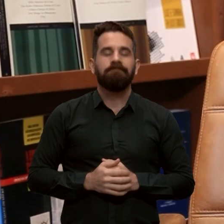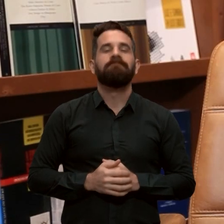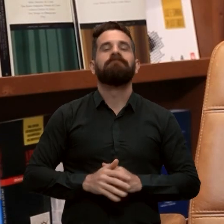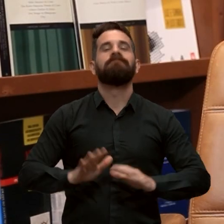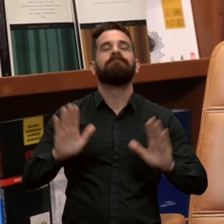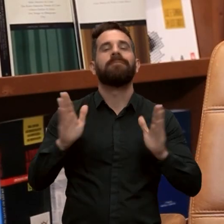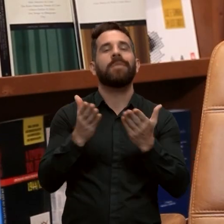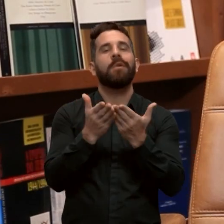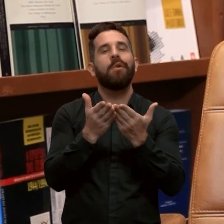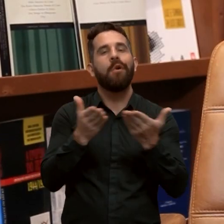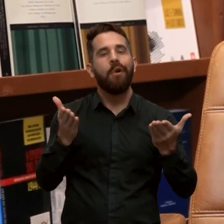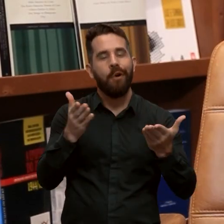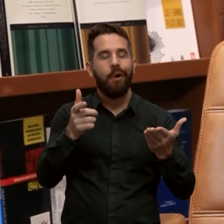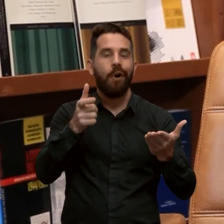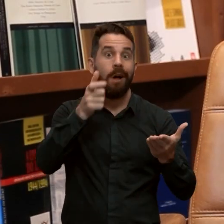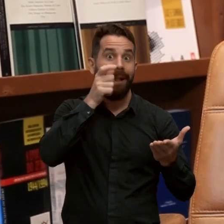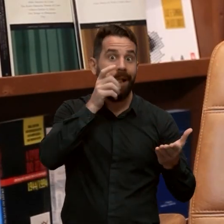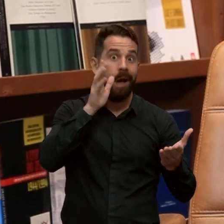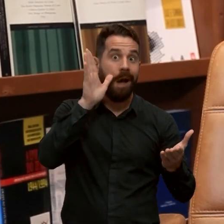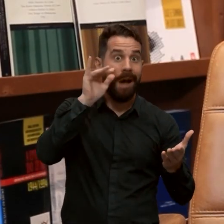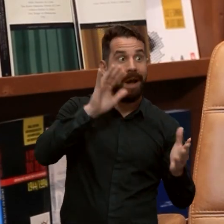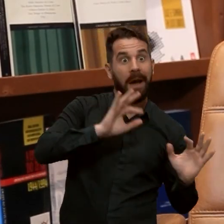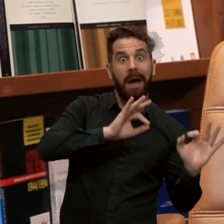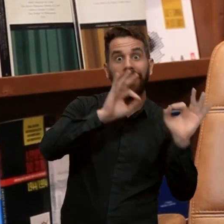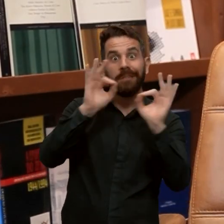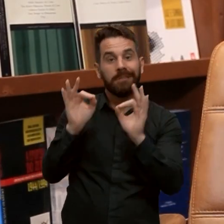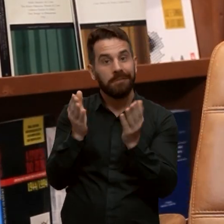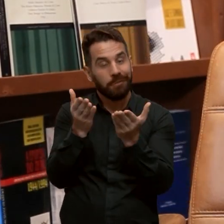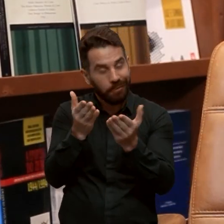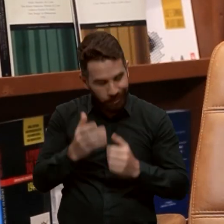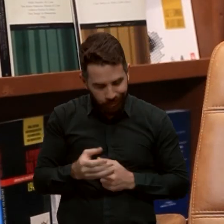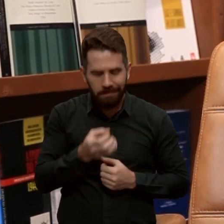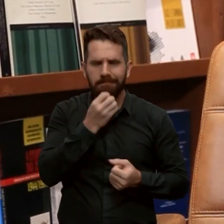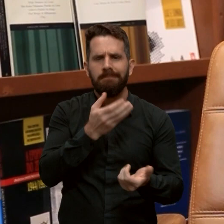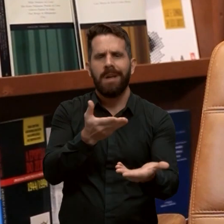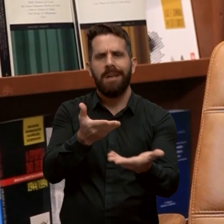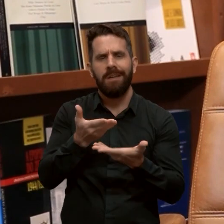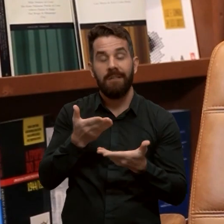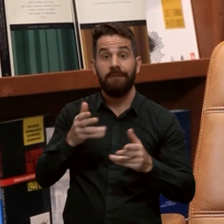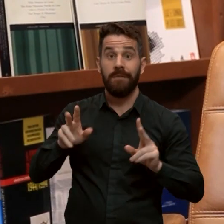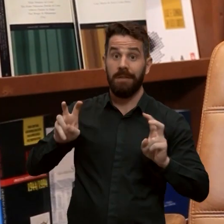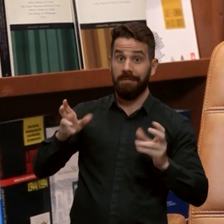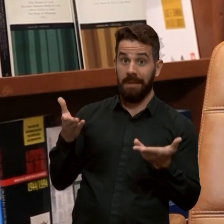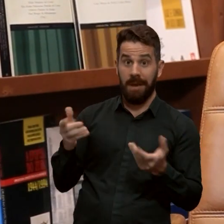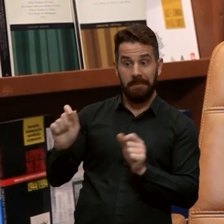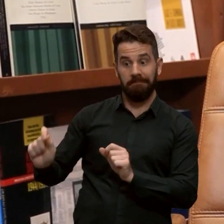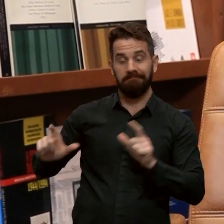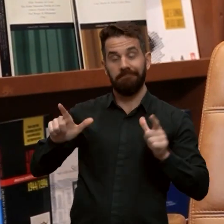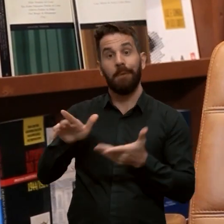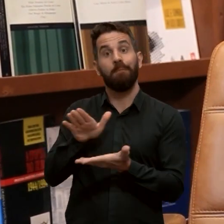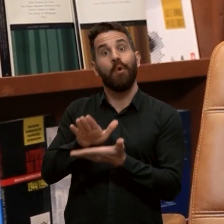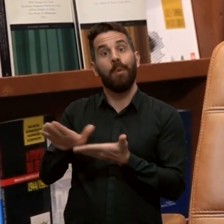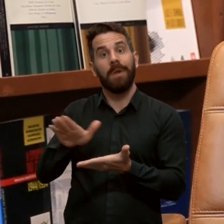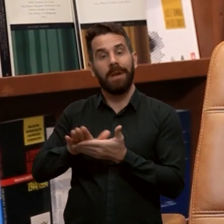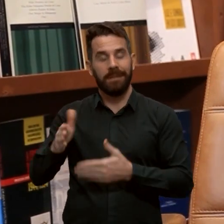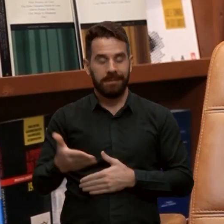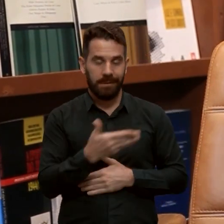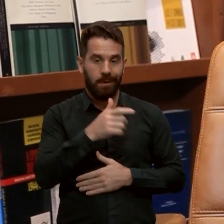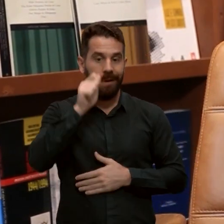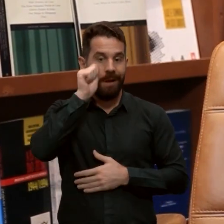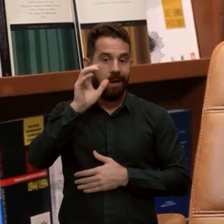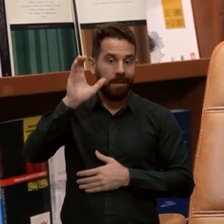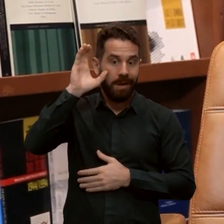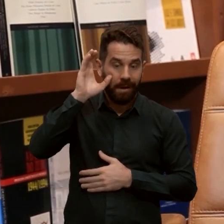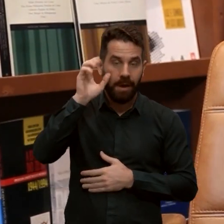Olá para você que nos assiste, bem-vindo e bem-vinda ao quadro Publicações. Eu sou a Ana Clelma, uma mulher negra de